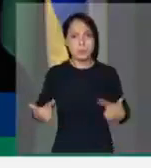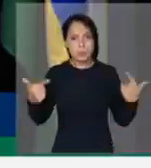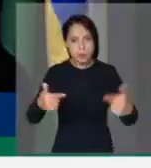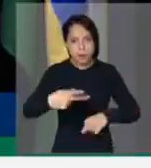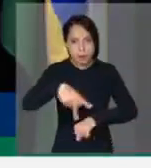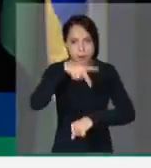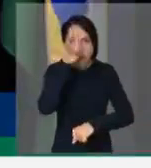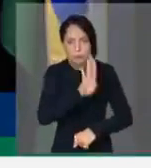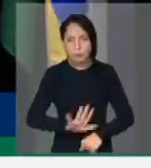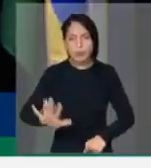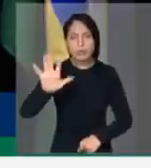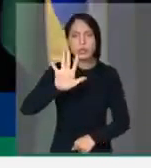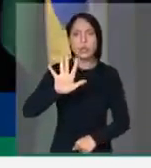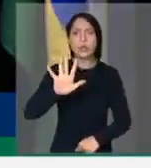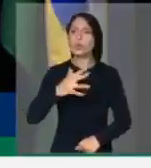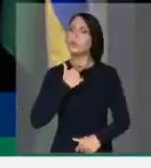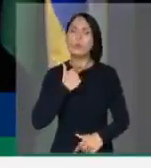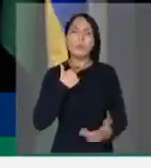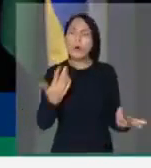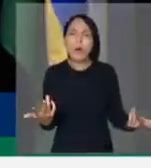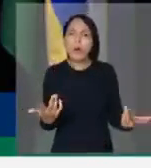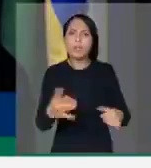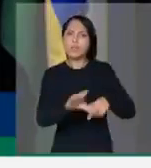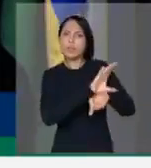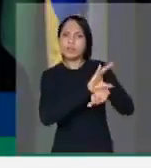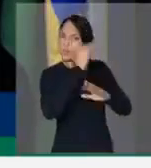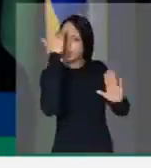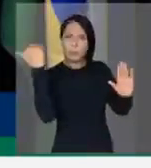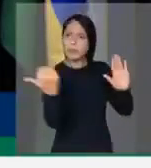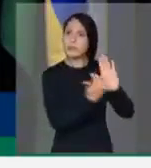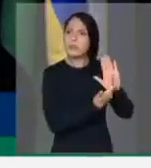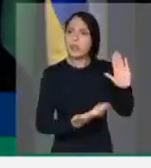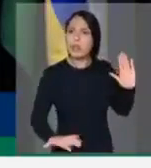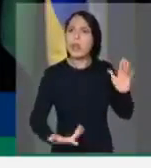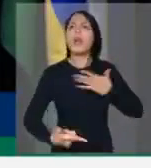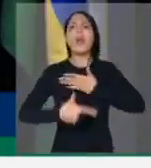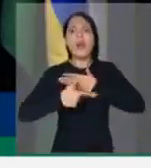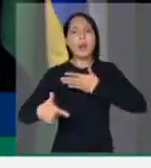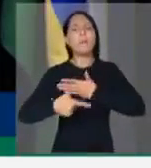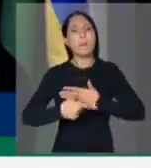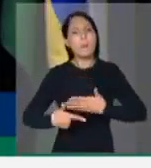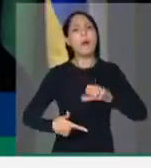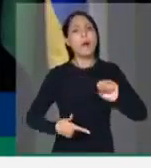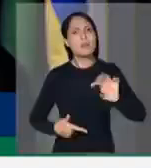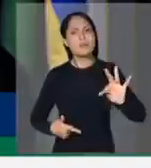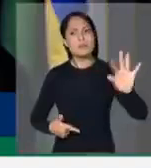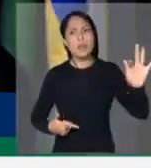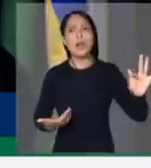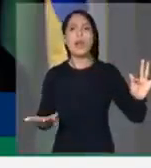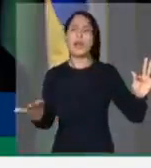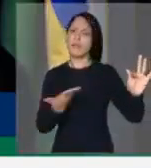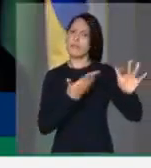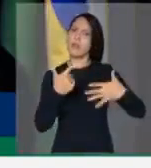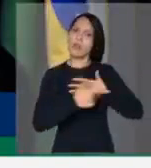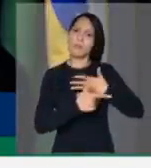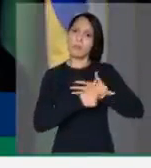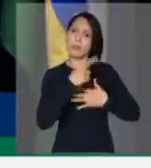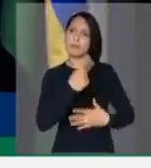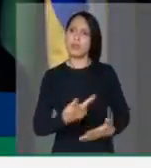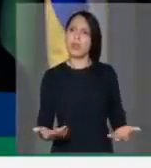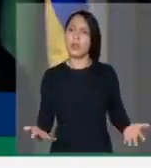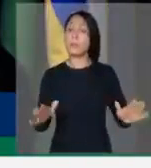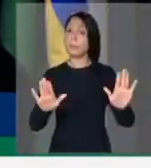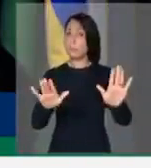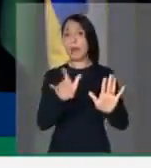elas não sejam inconstitucionais. Esse é o papel do STF.